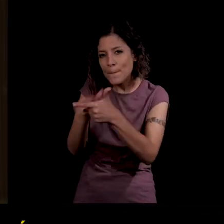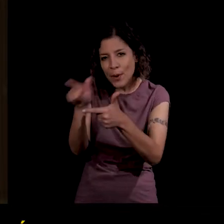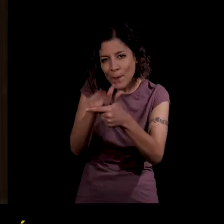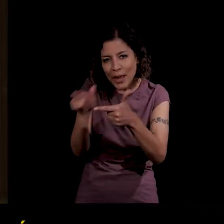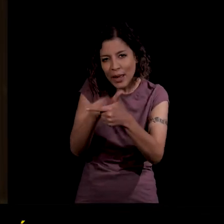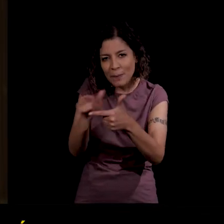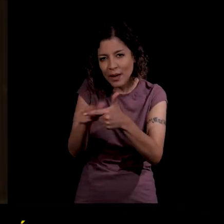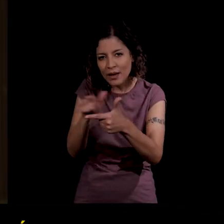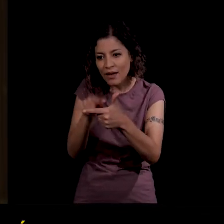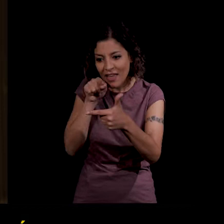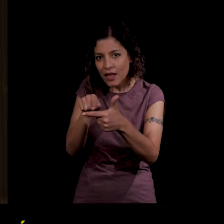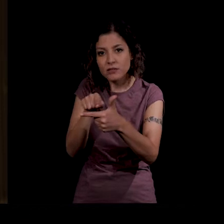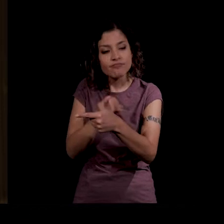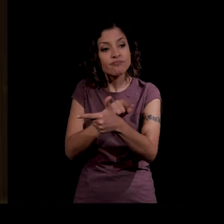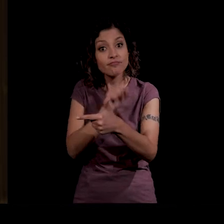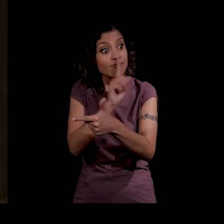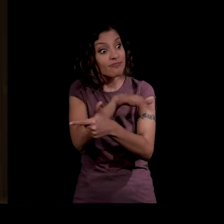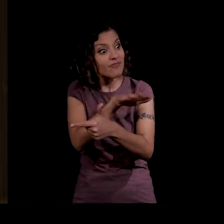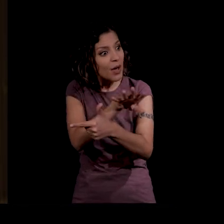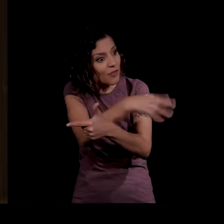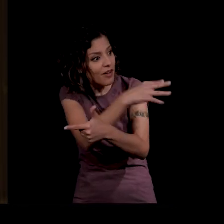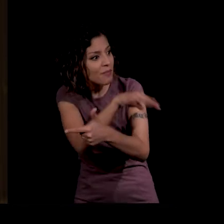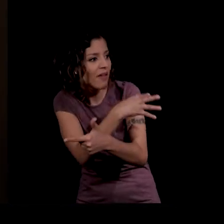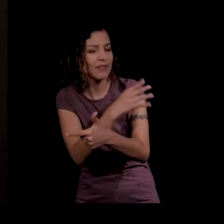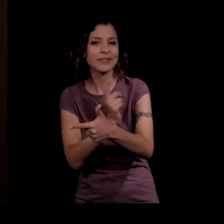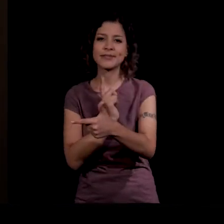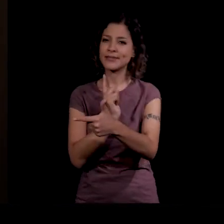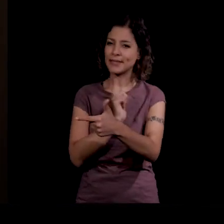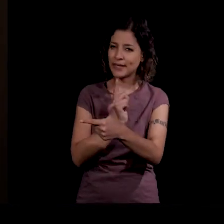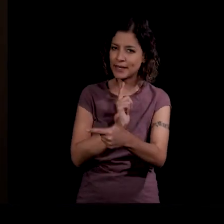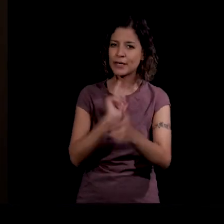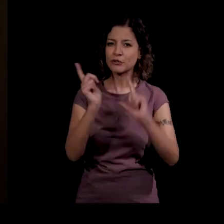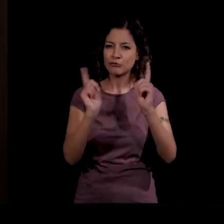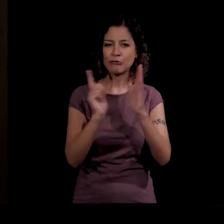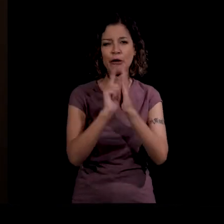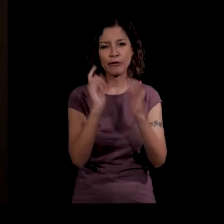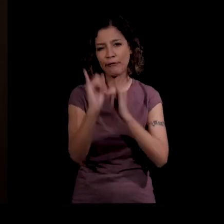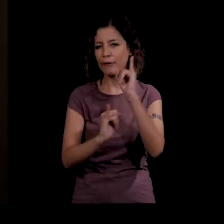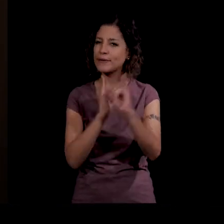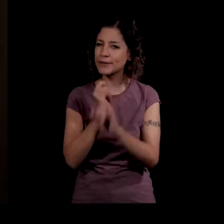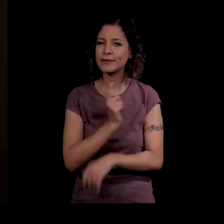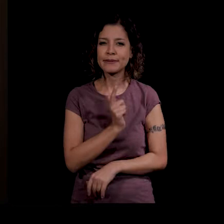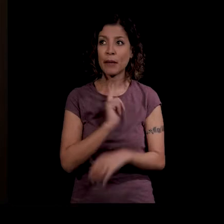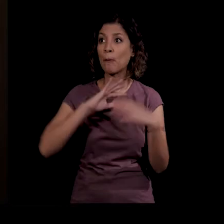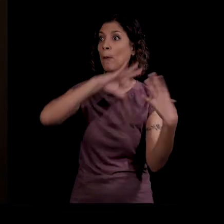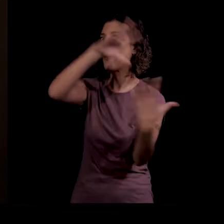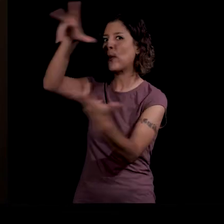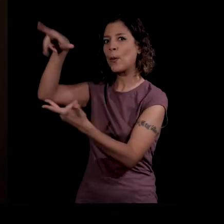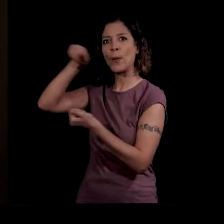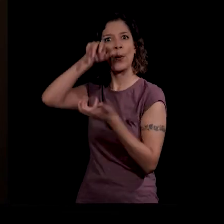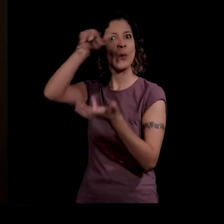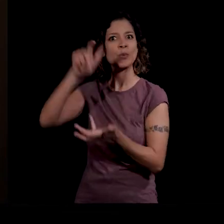essa problemática do nosso país, nos meios de comunicação. A gente sabe que tem isso tem toda parte, no mundo inteiro.